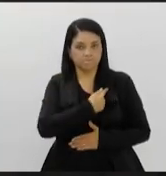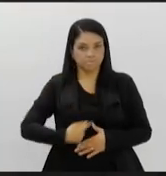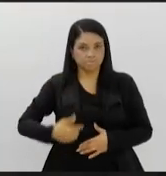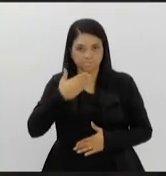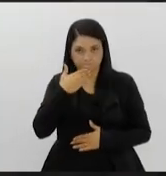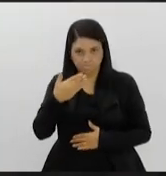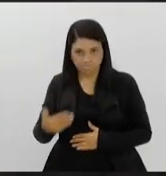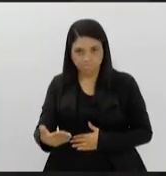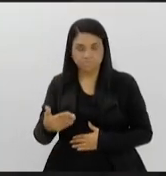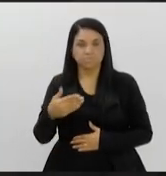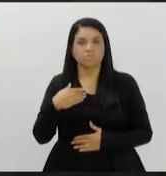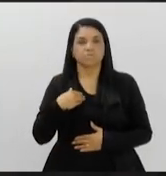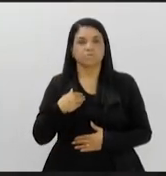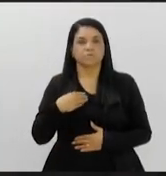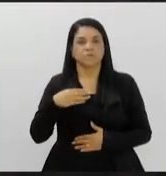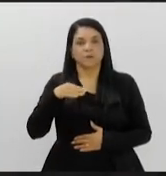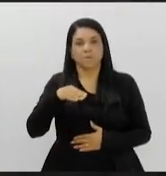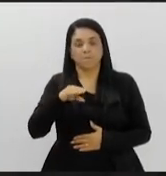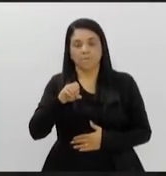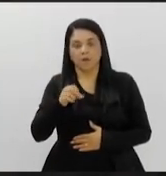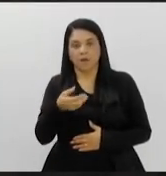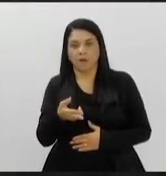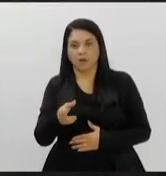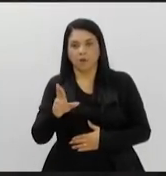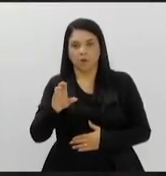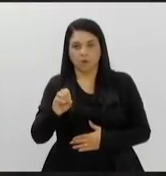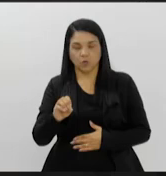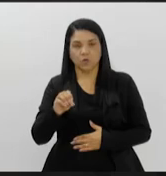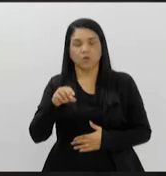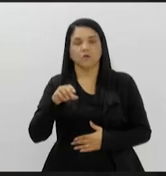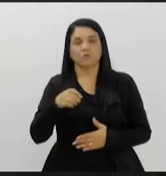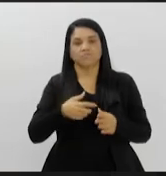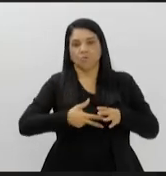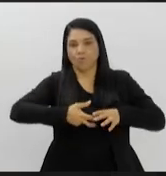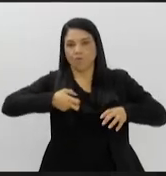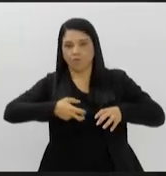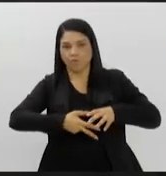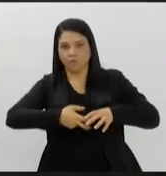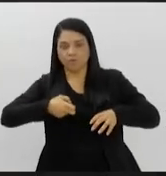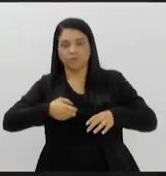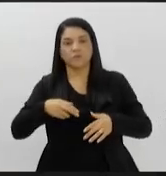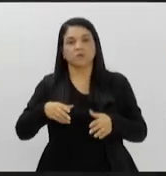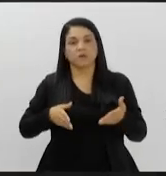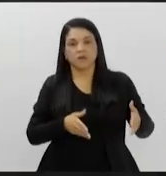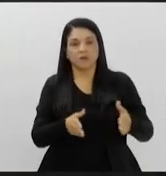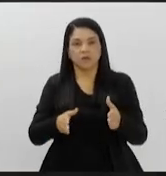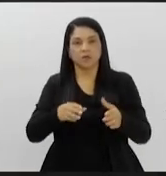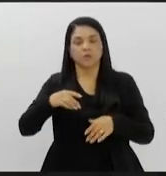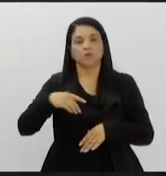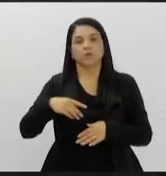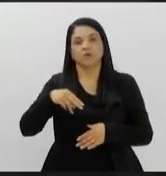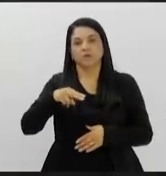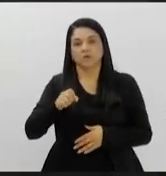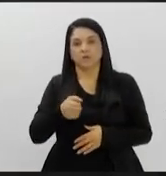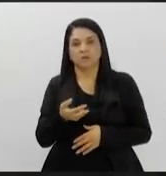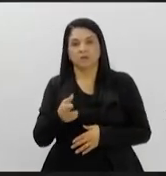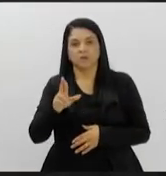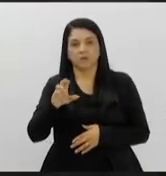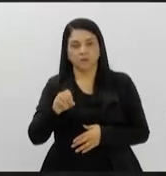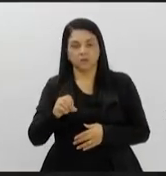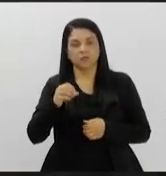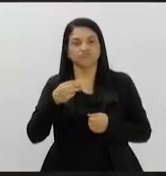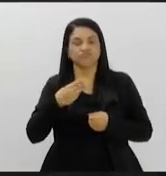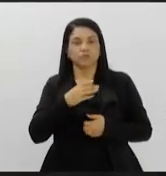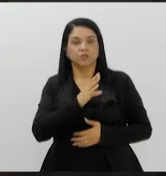Castro, a macro-drenagem do Rio Negro, localizado no bairro de Imbariê, terceiro distrito do município de Duque